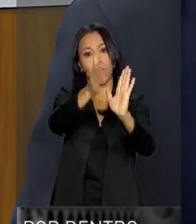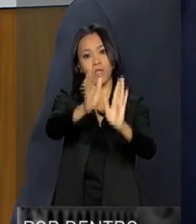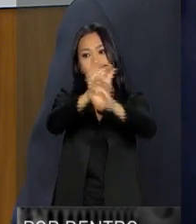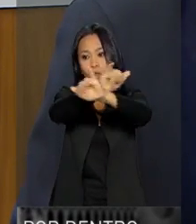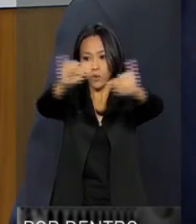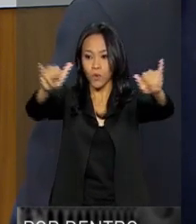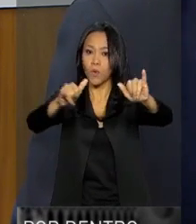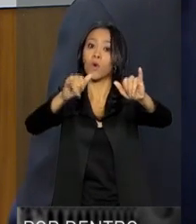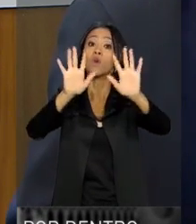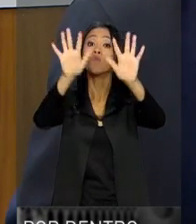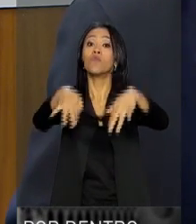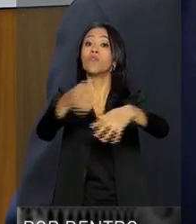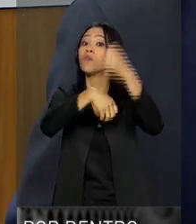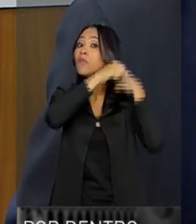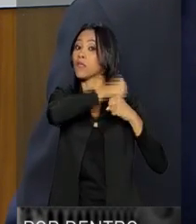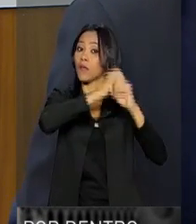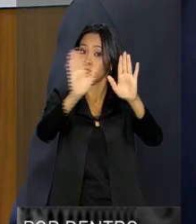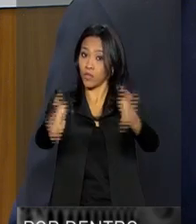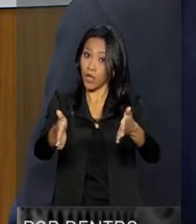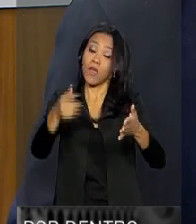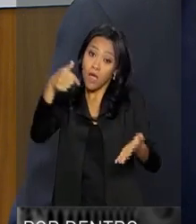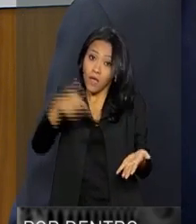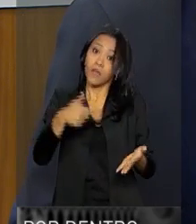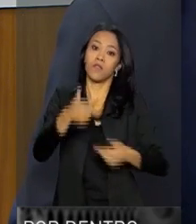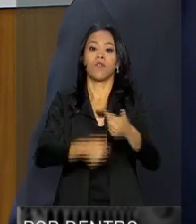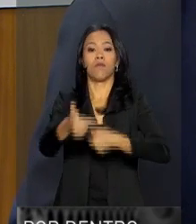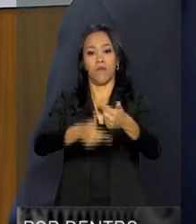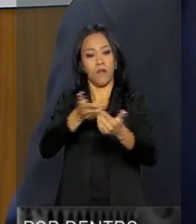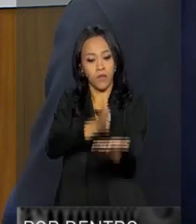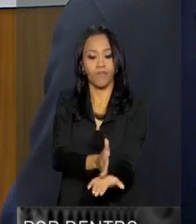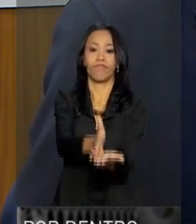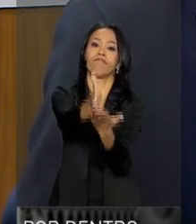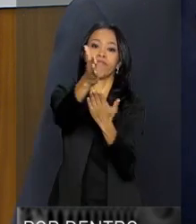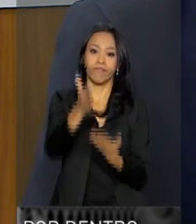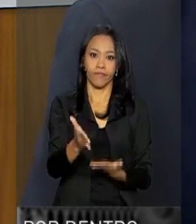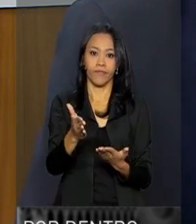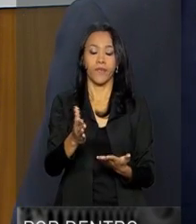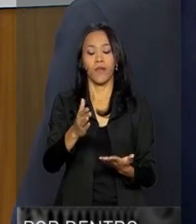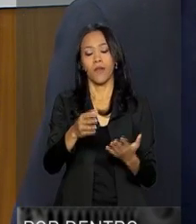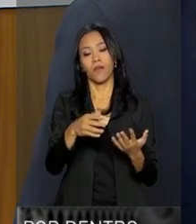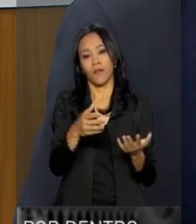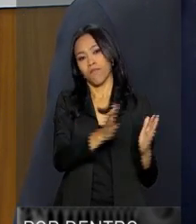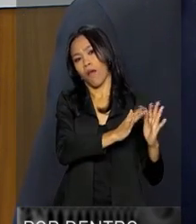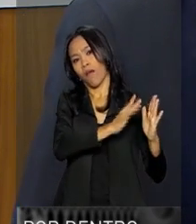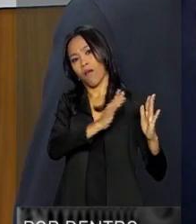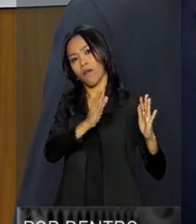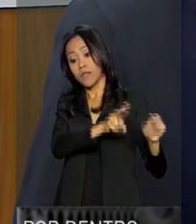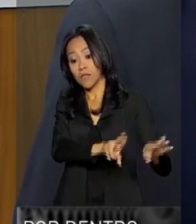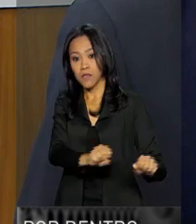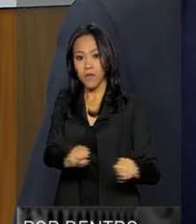final do ano passado e este é o trabalho que está sendo feito né ao longo das próximas semanas